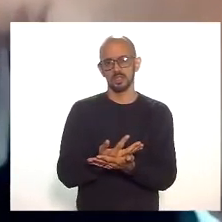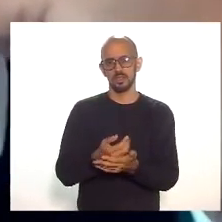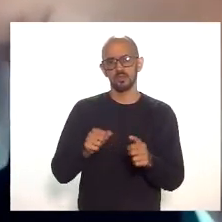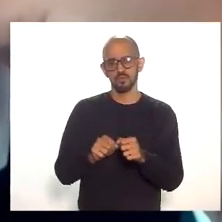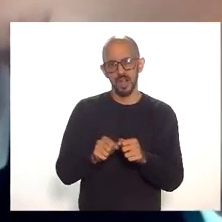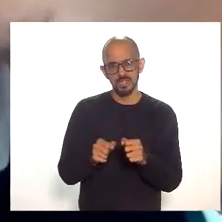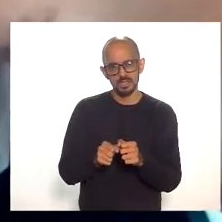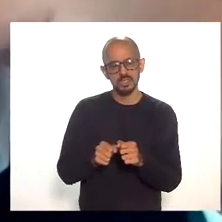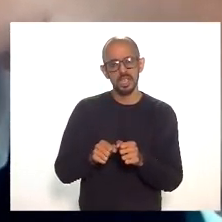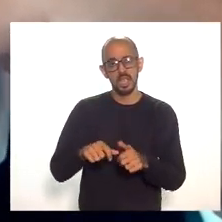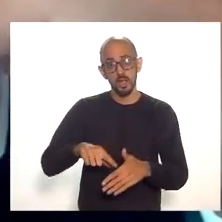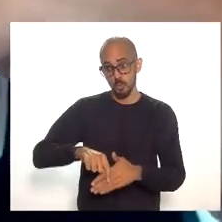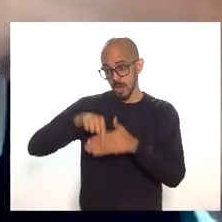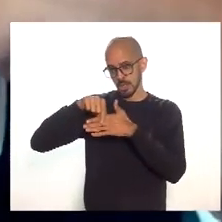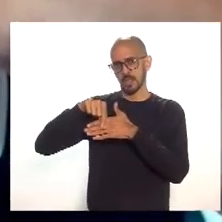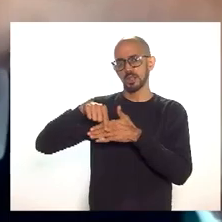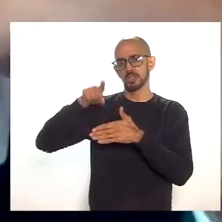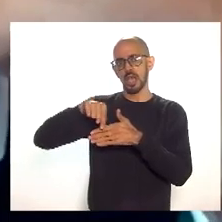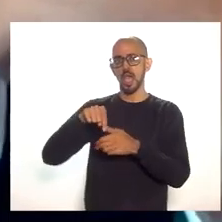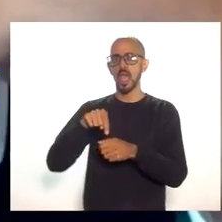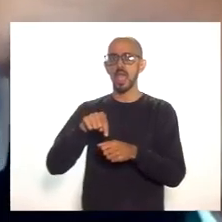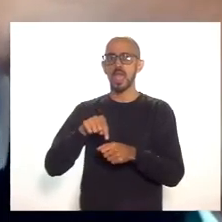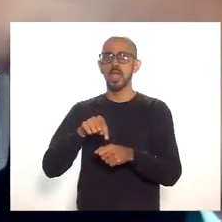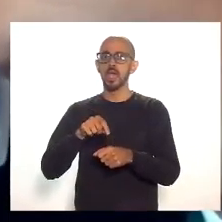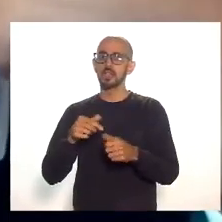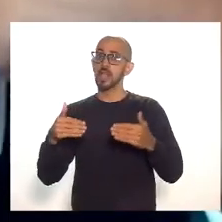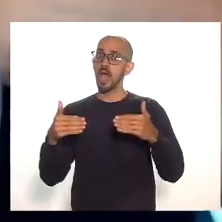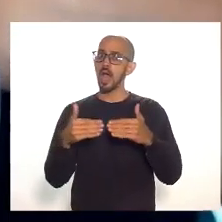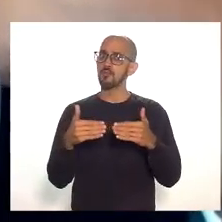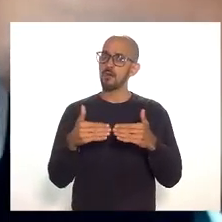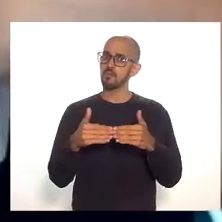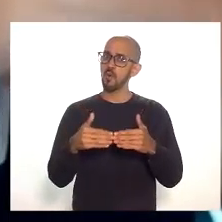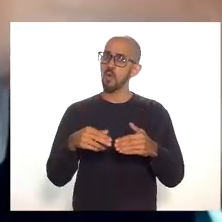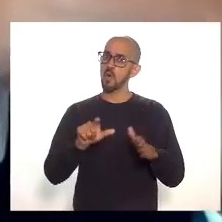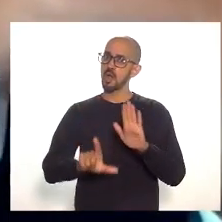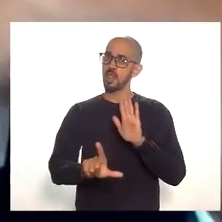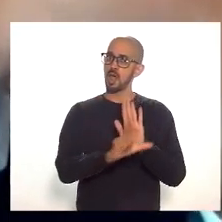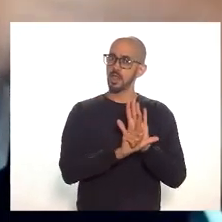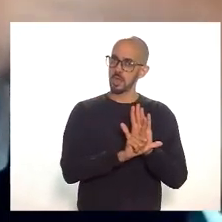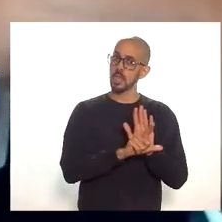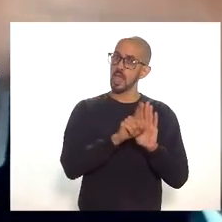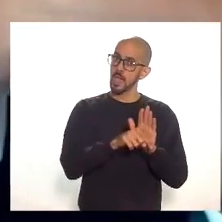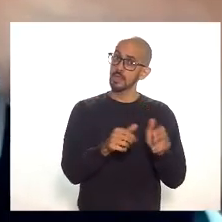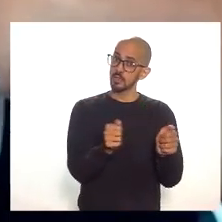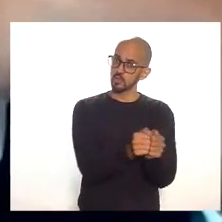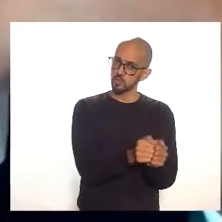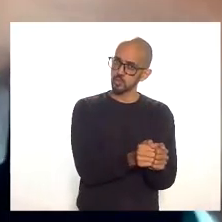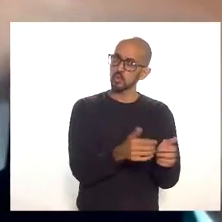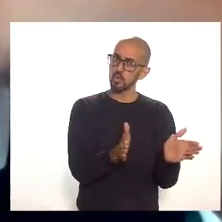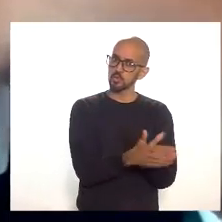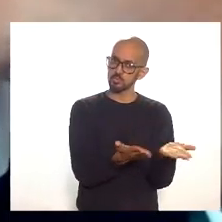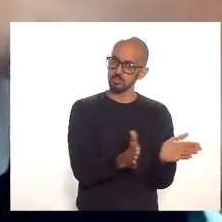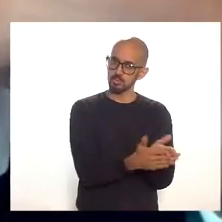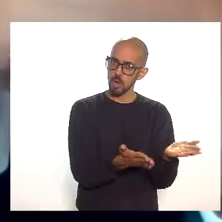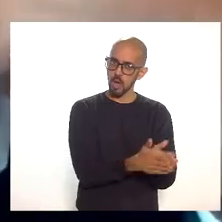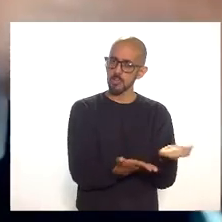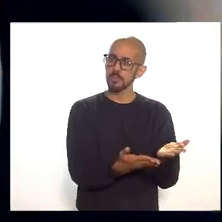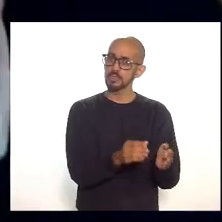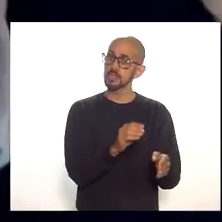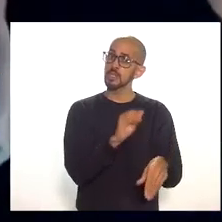é defender a lei, que exercer o protagonismo é estar do lado dos mais pobres, é estar em defesa da